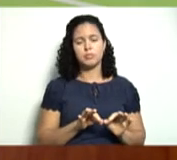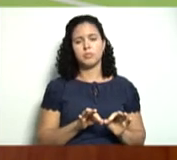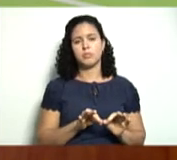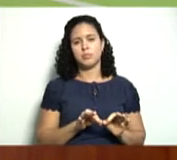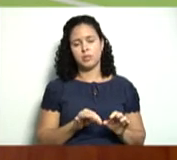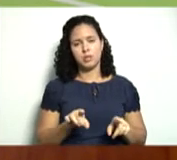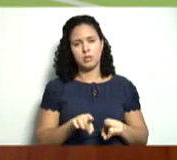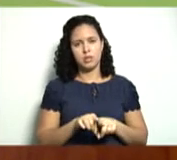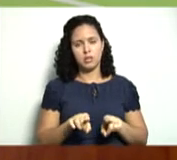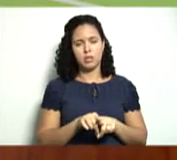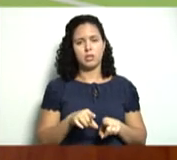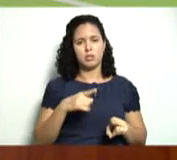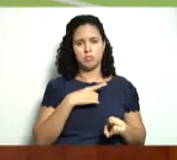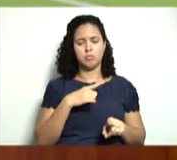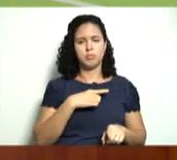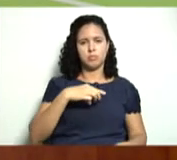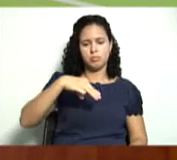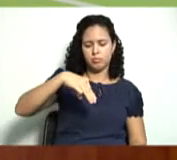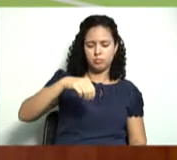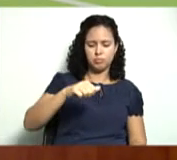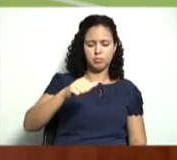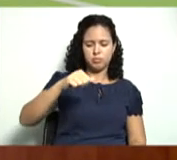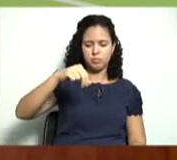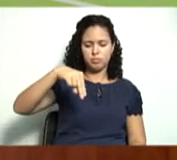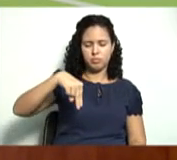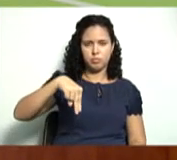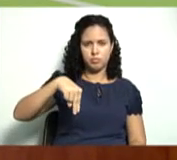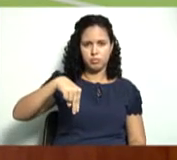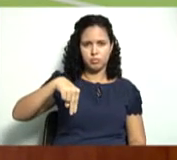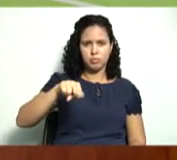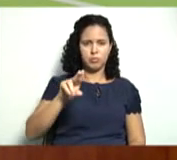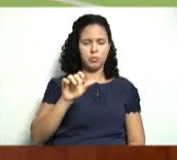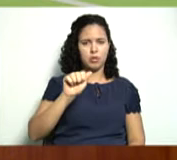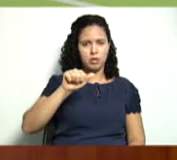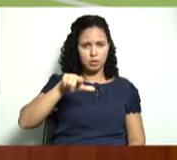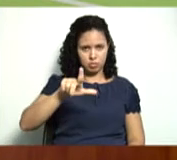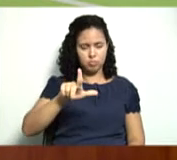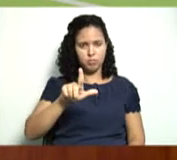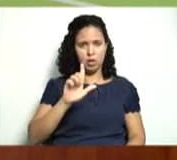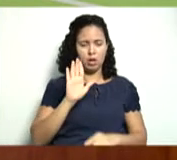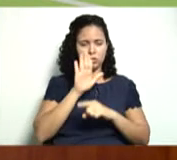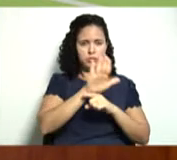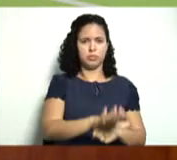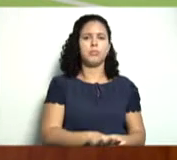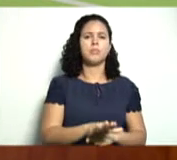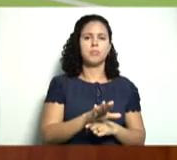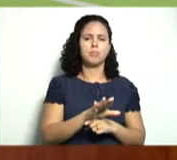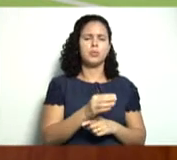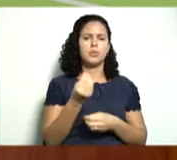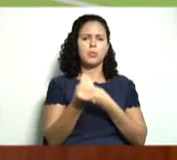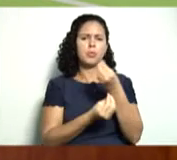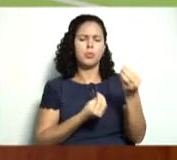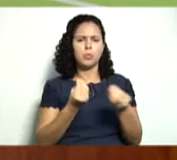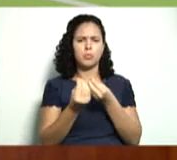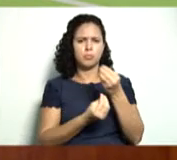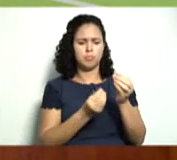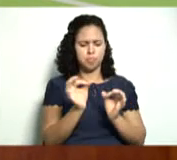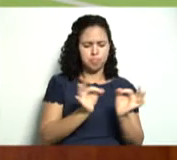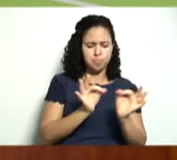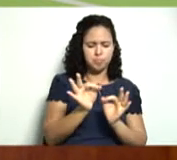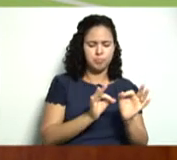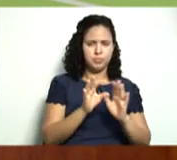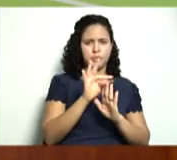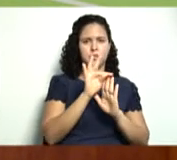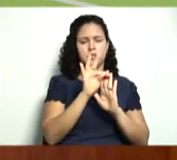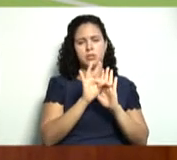também um manual de redação oficial que ajuda a dar um norte para a gente poder está trabalhando da melhor forma possível aliás da forma